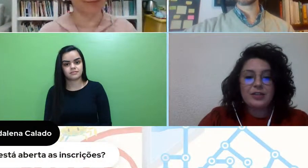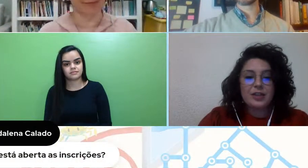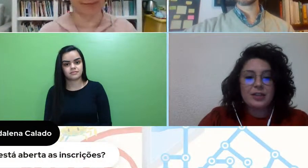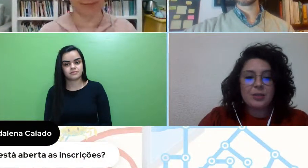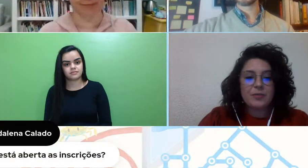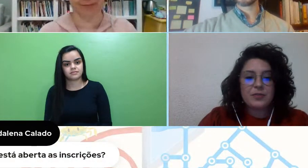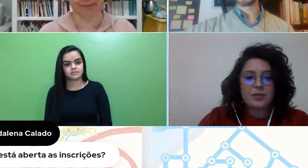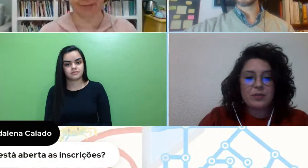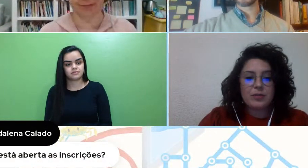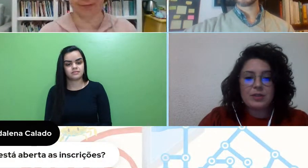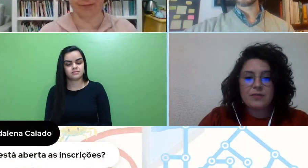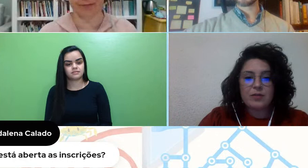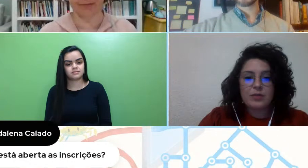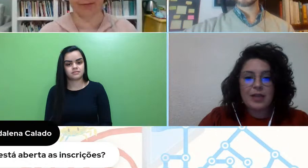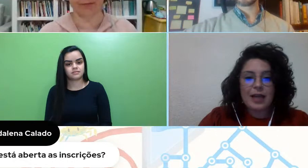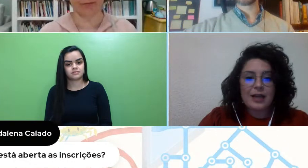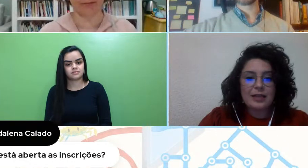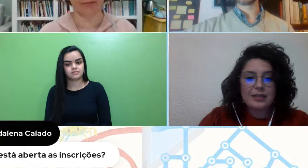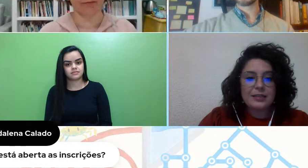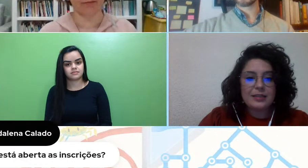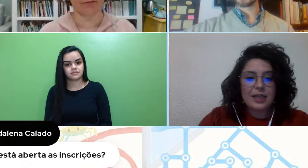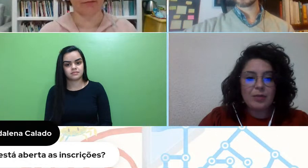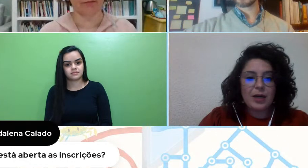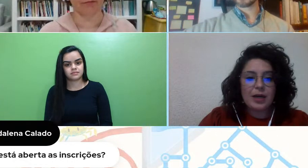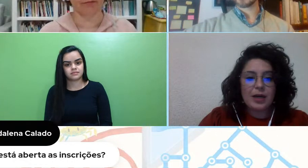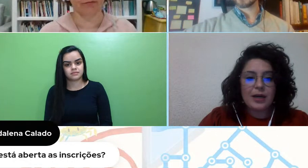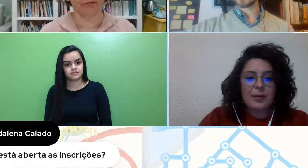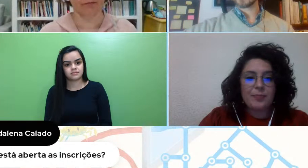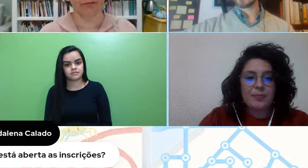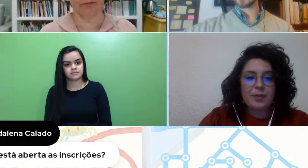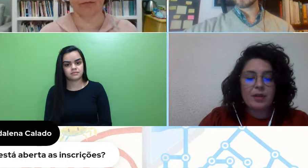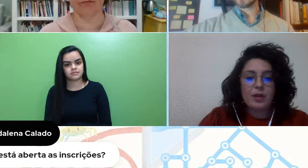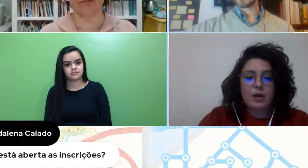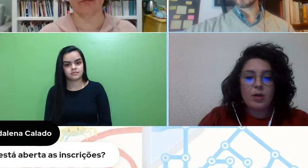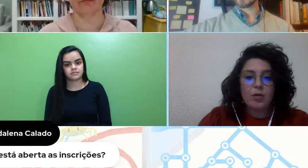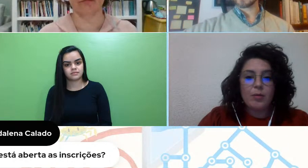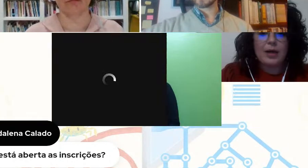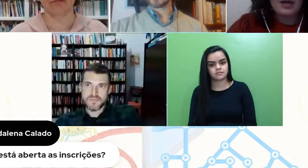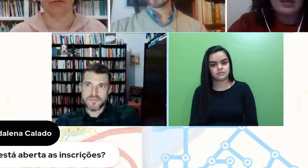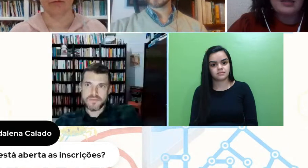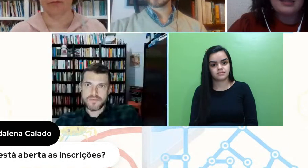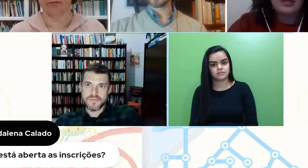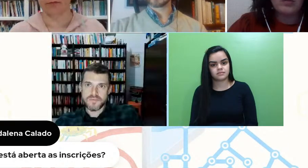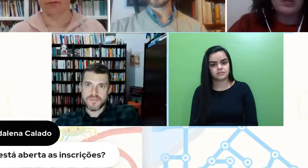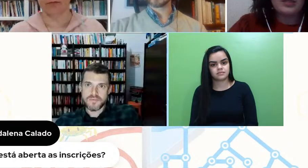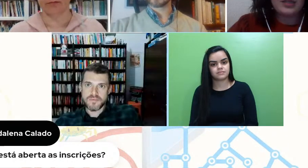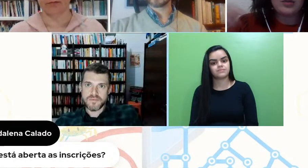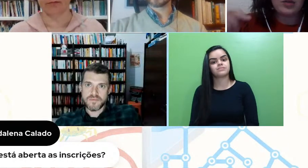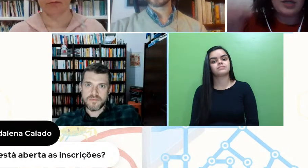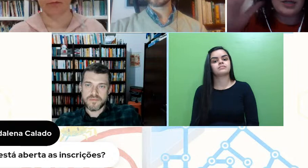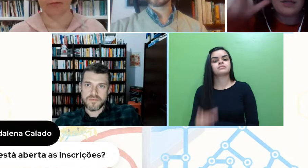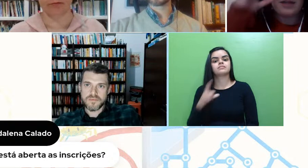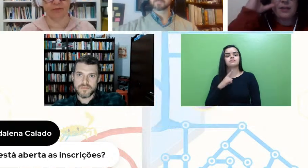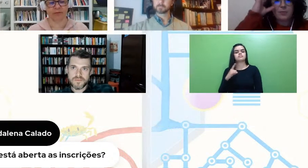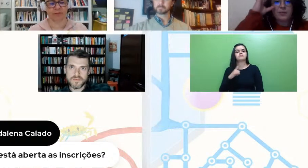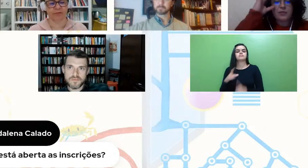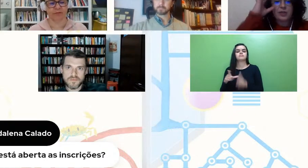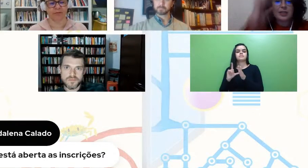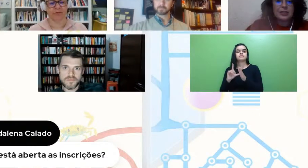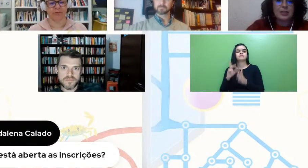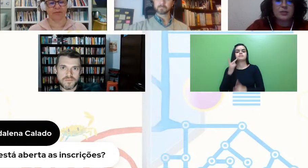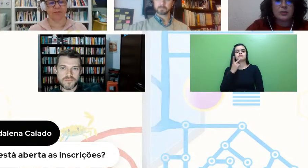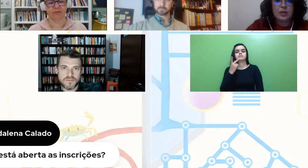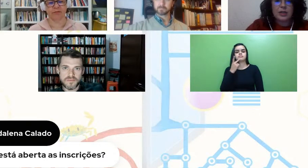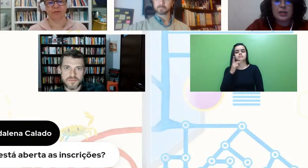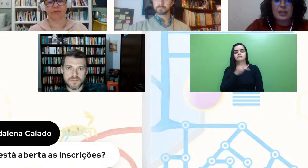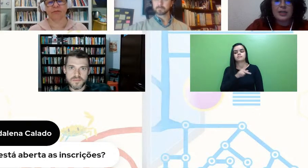Acho que até o professor Lucas voltar, tem uma uma questão anterior, né? Da fala do professor